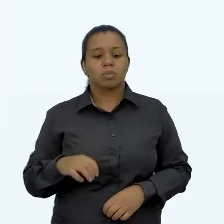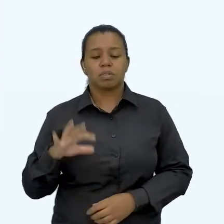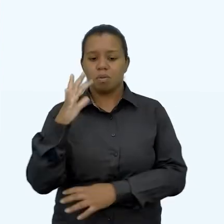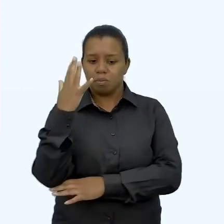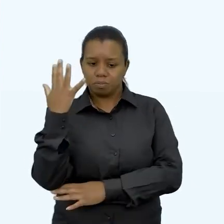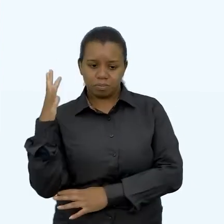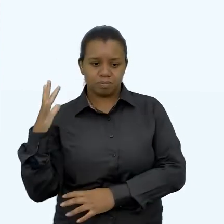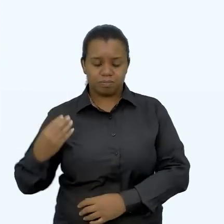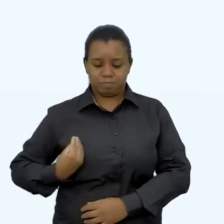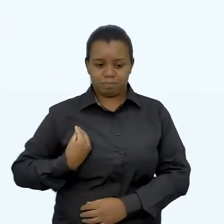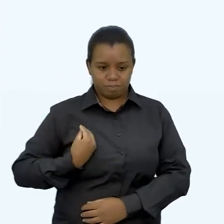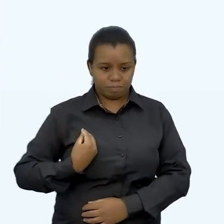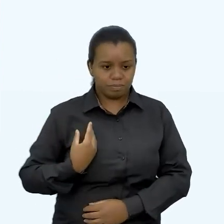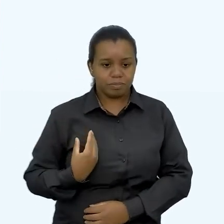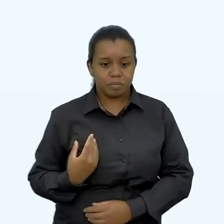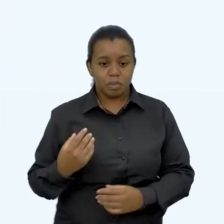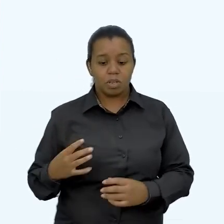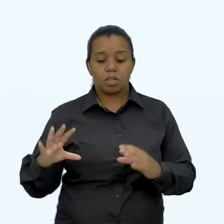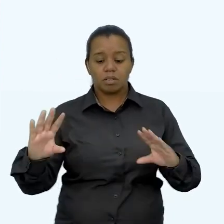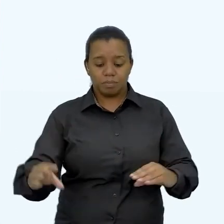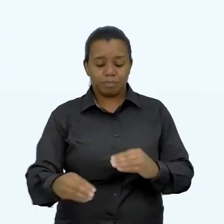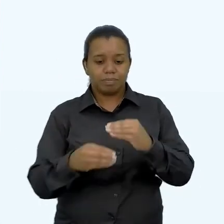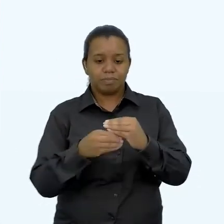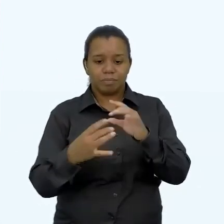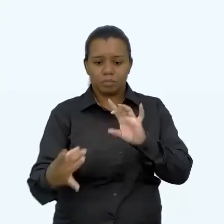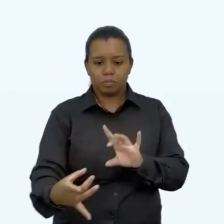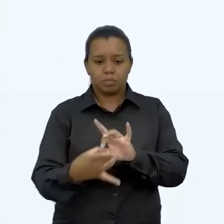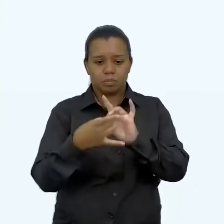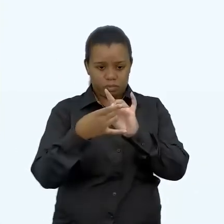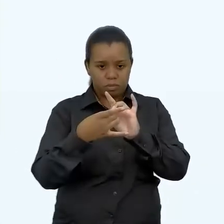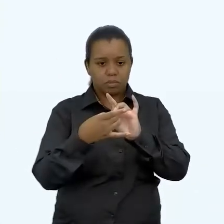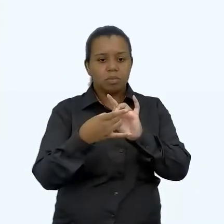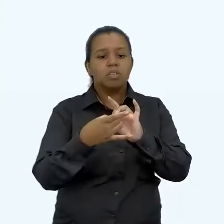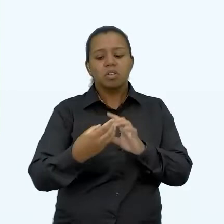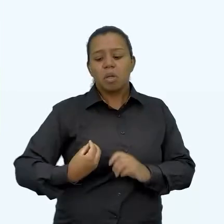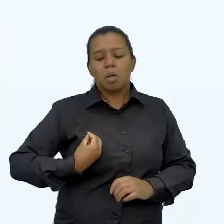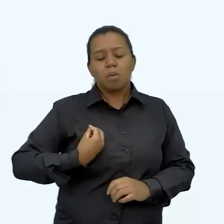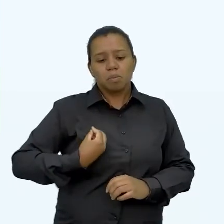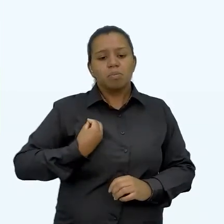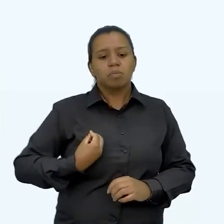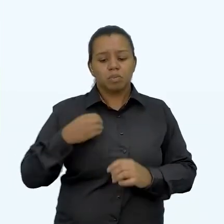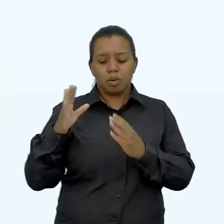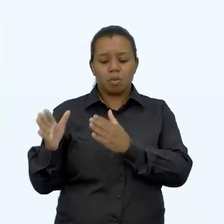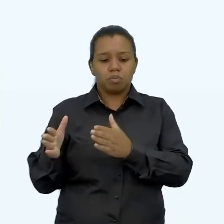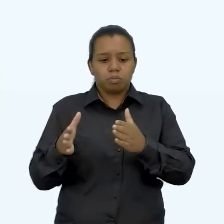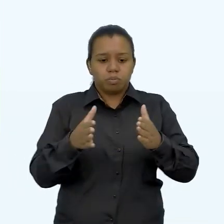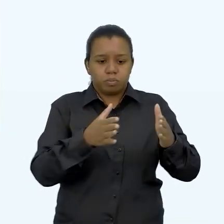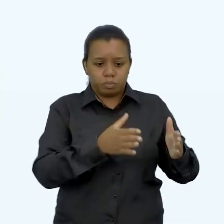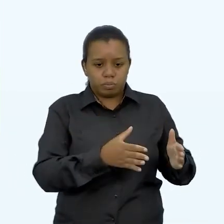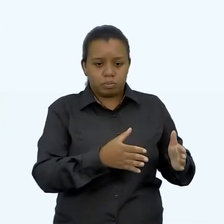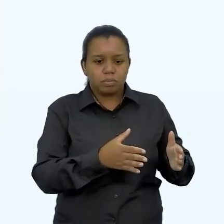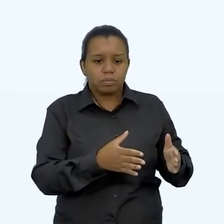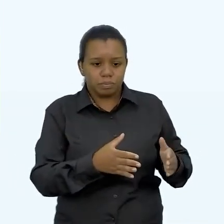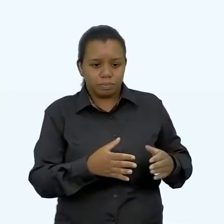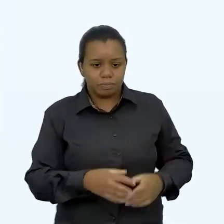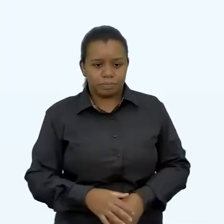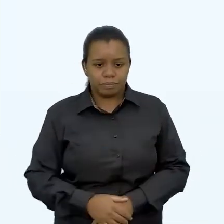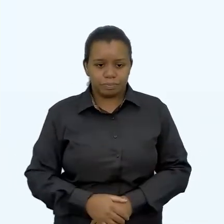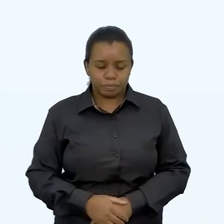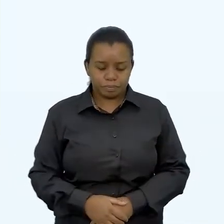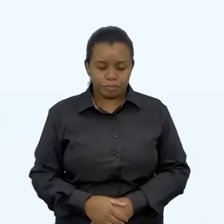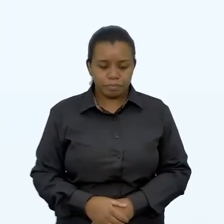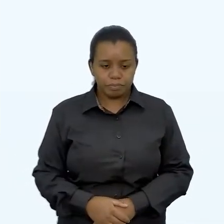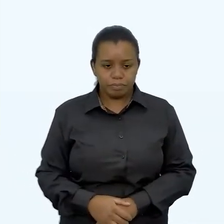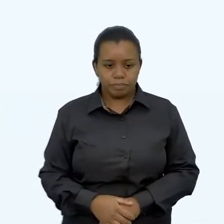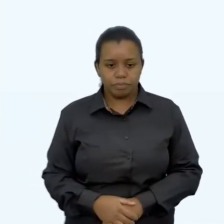ser representados pela interação entre organismos e meio físico em uma determinada área.